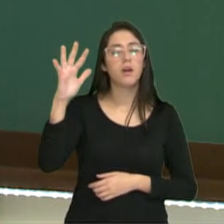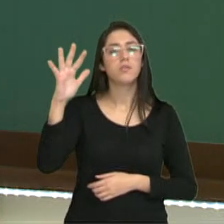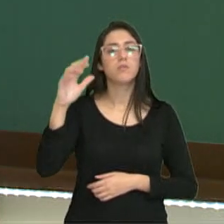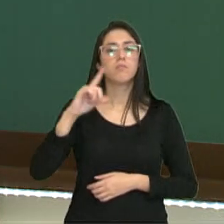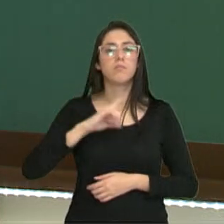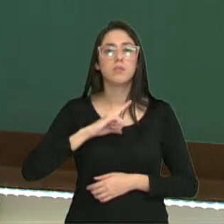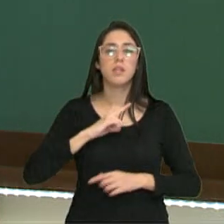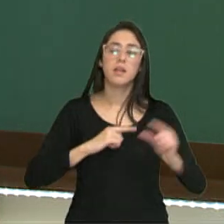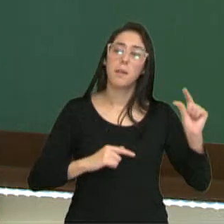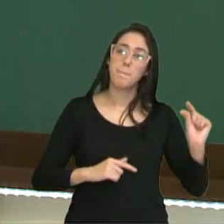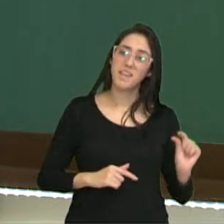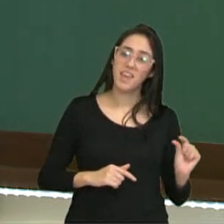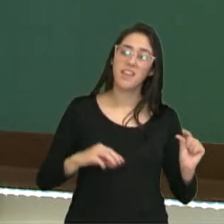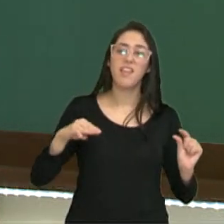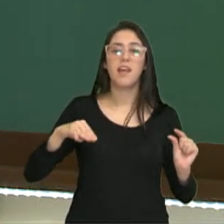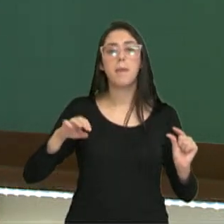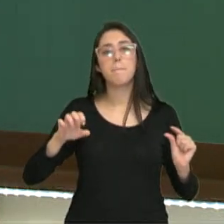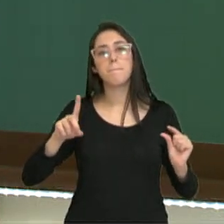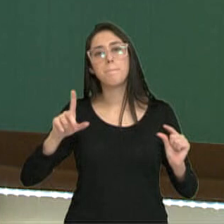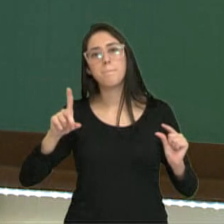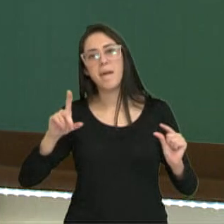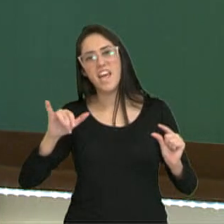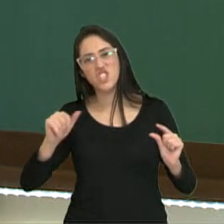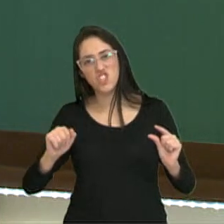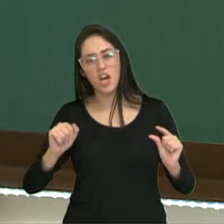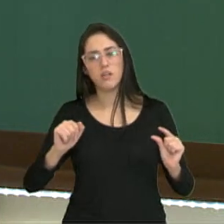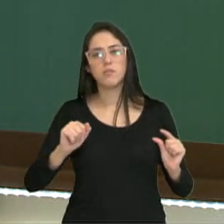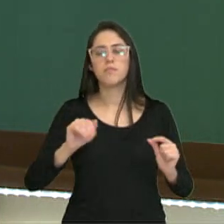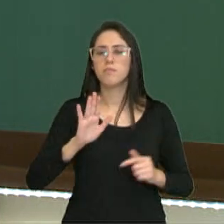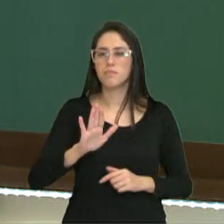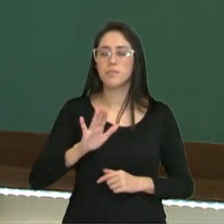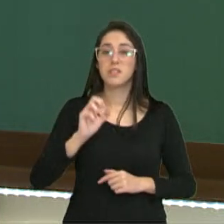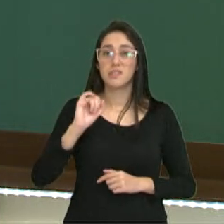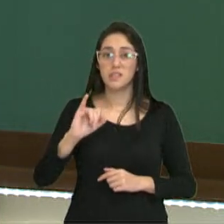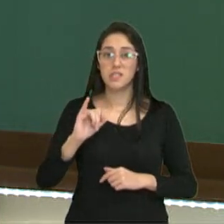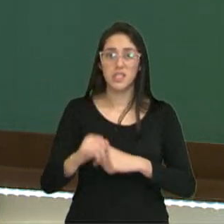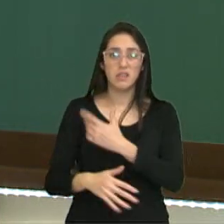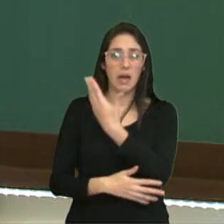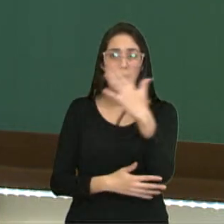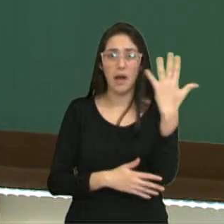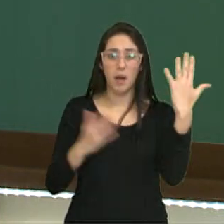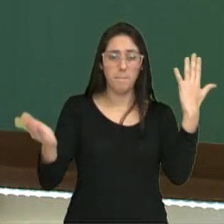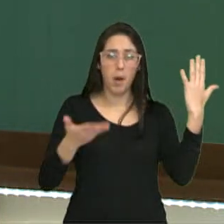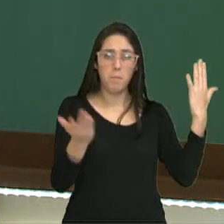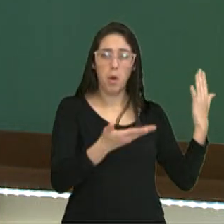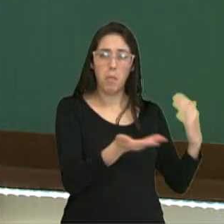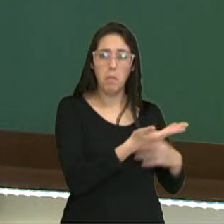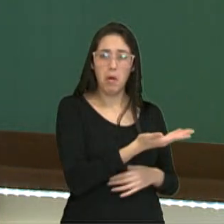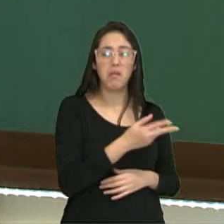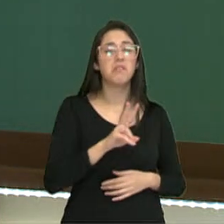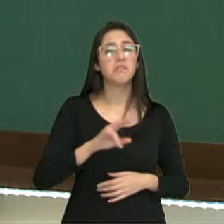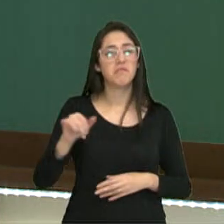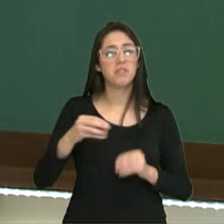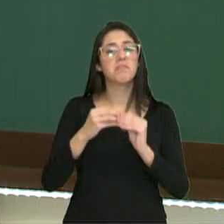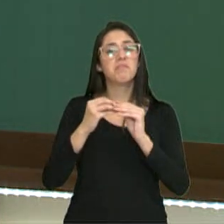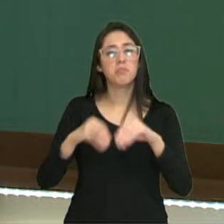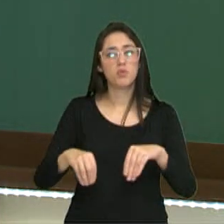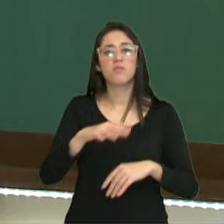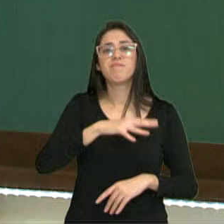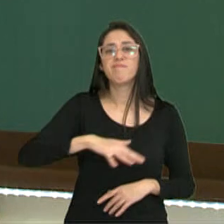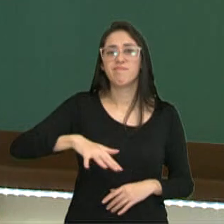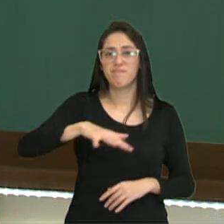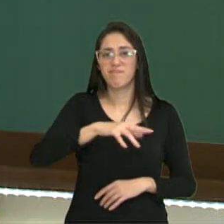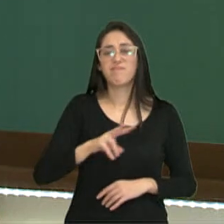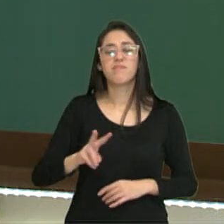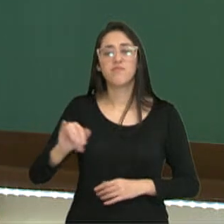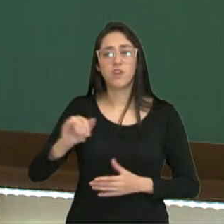escala. Porque às vezes a retirada total da vegetação vai danificar um ecossistema inteiro. A gente